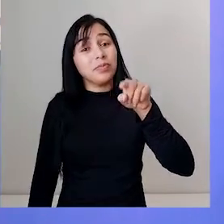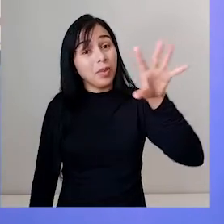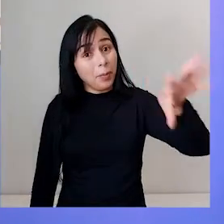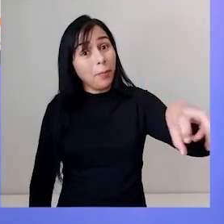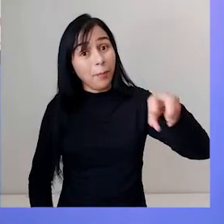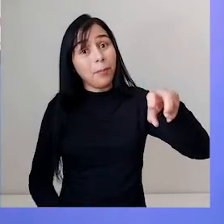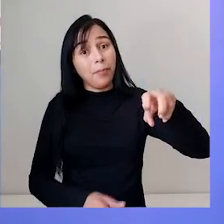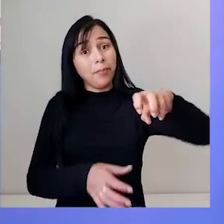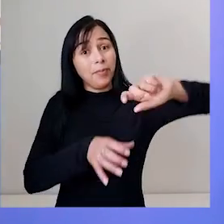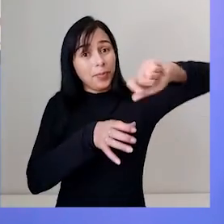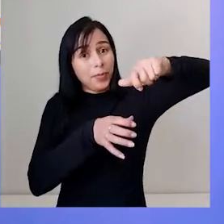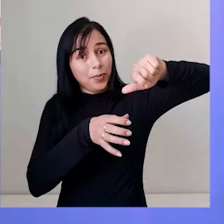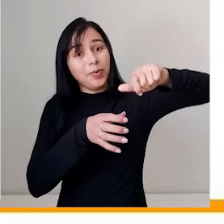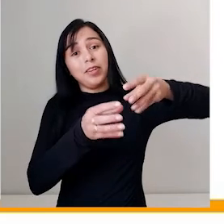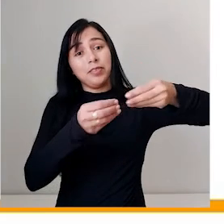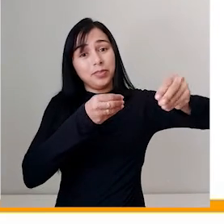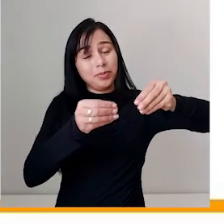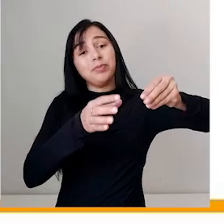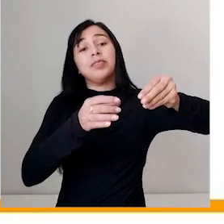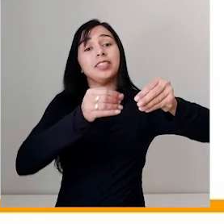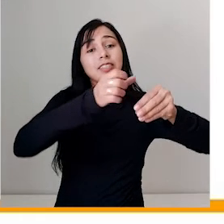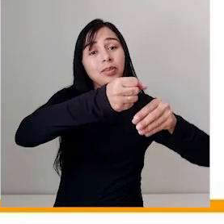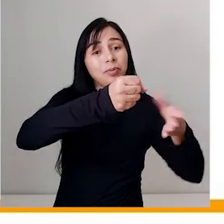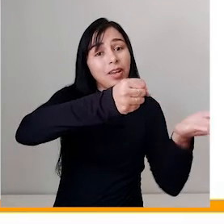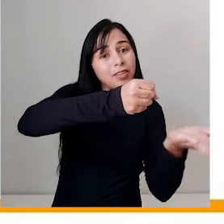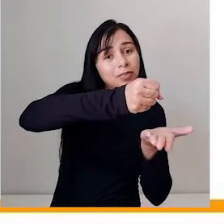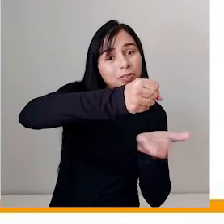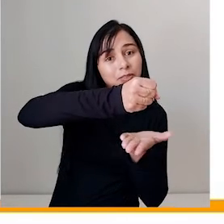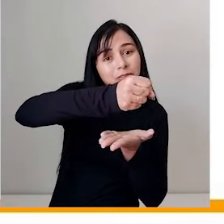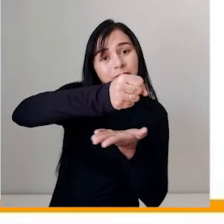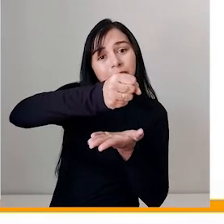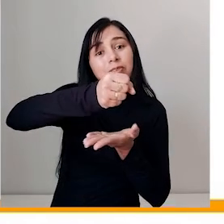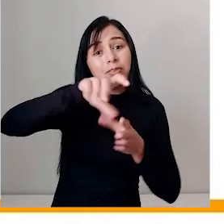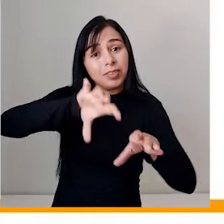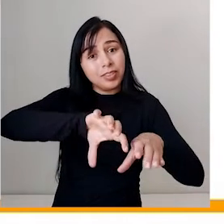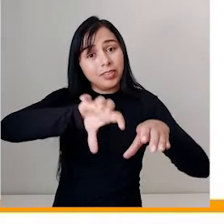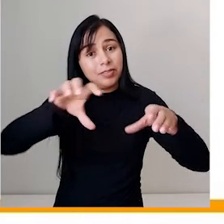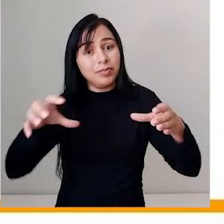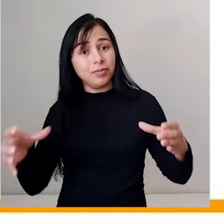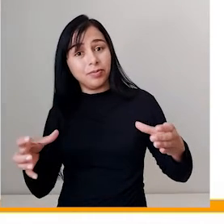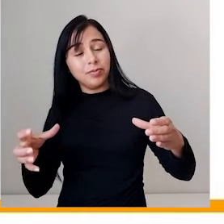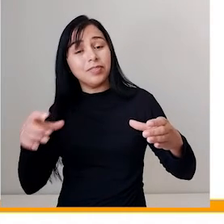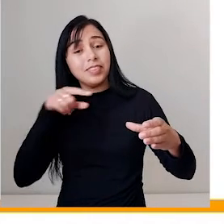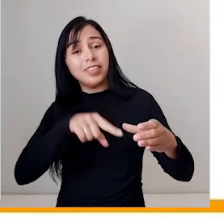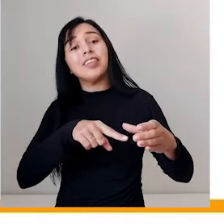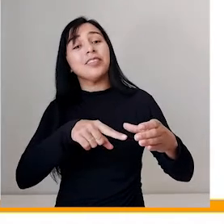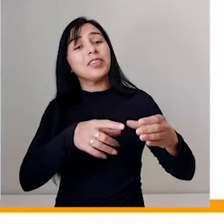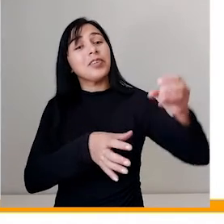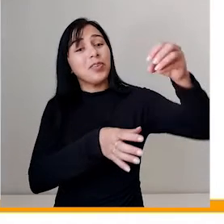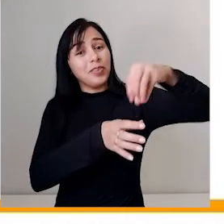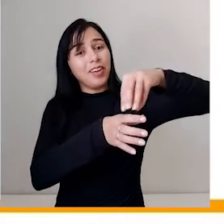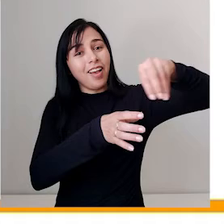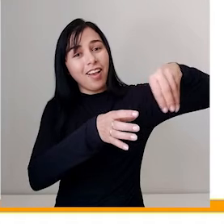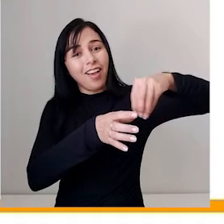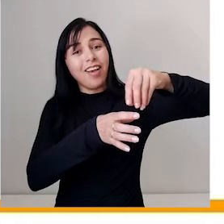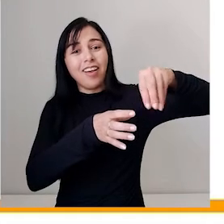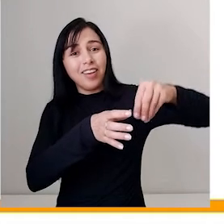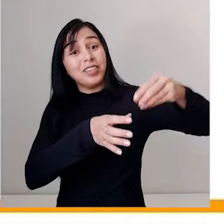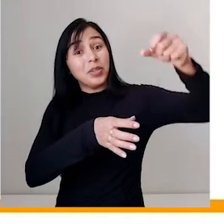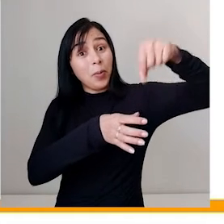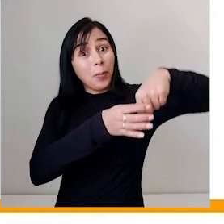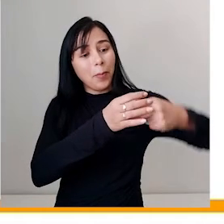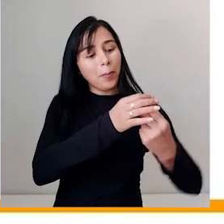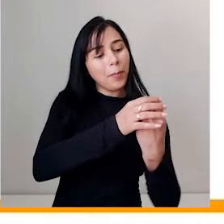uma garrafa PET e corta ela, transformando-a em um vaso para plantas. Isso